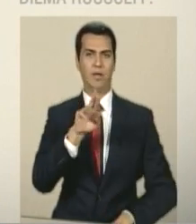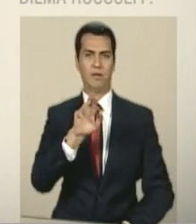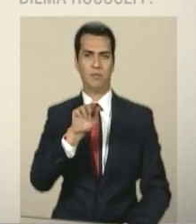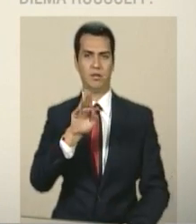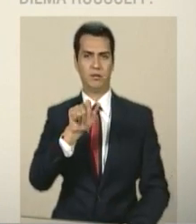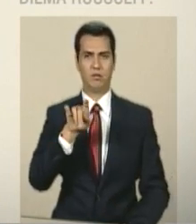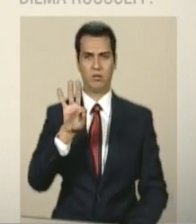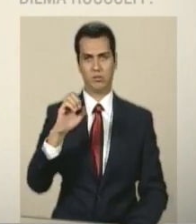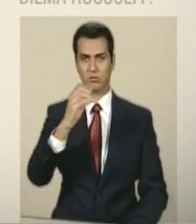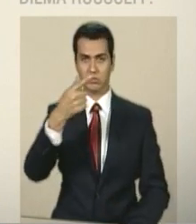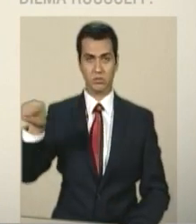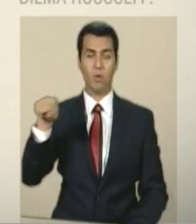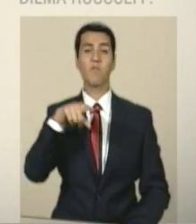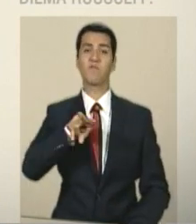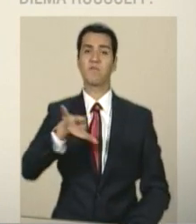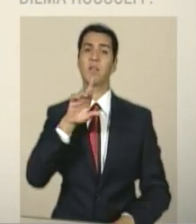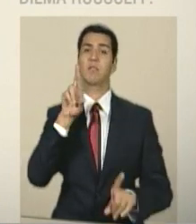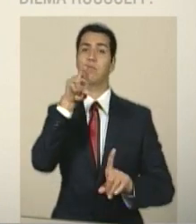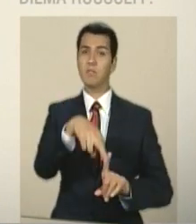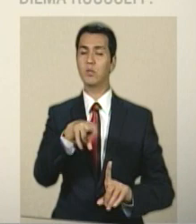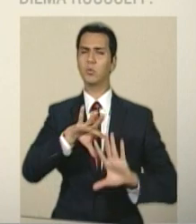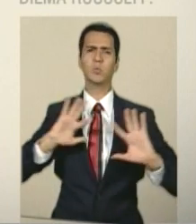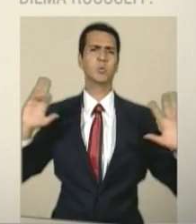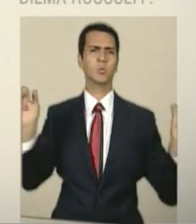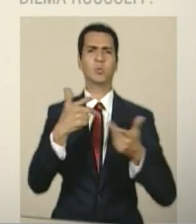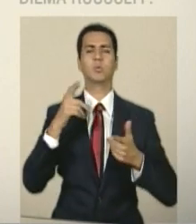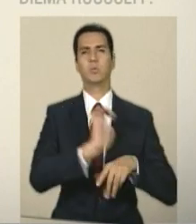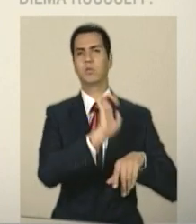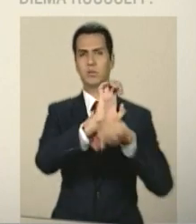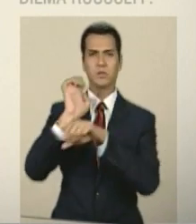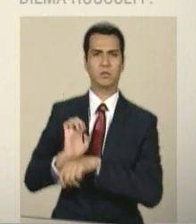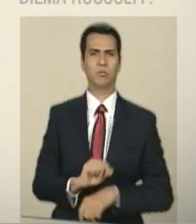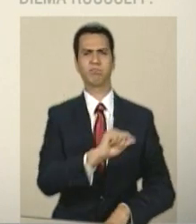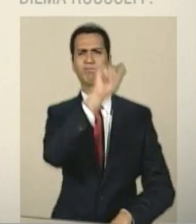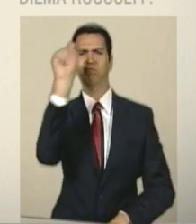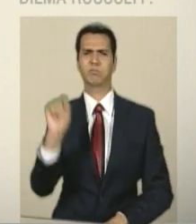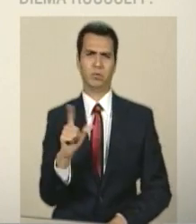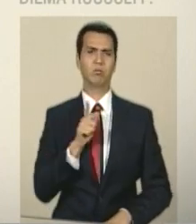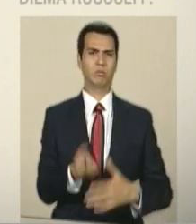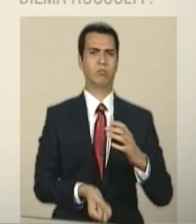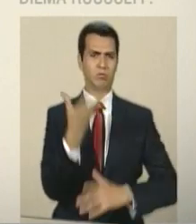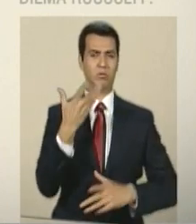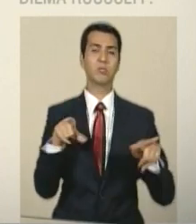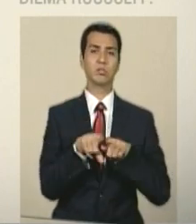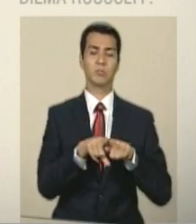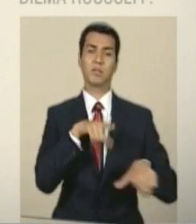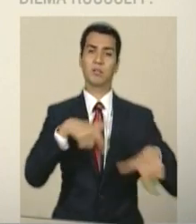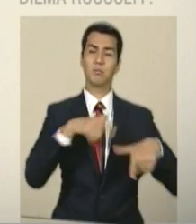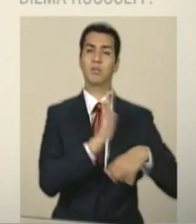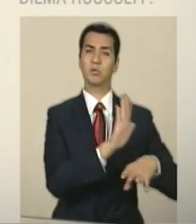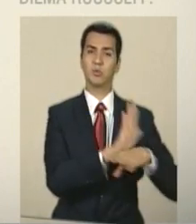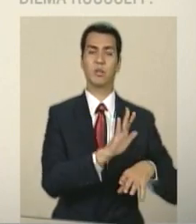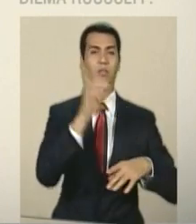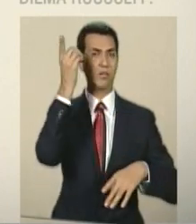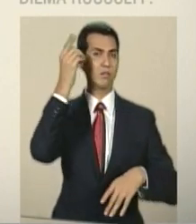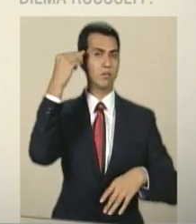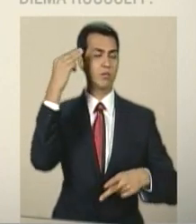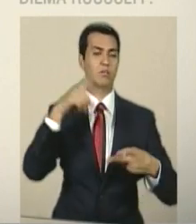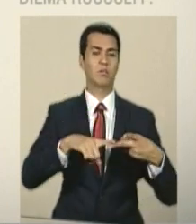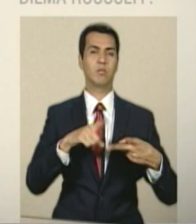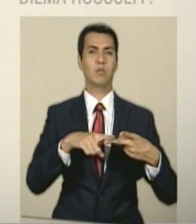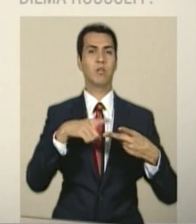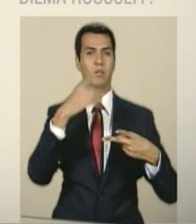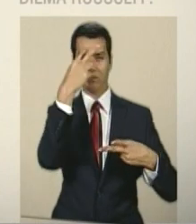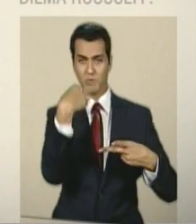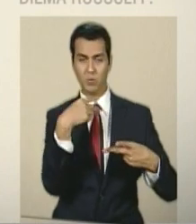referência em todos os estados para serviços especializados em deficiência intelectual física